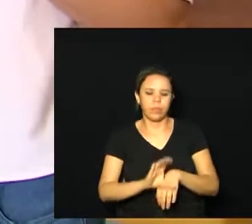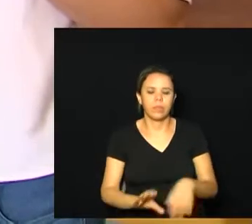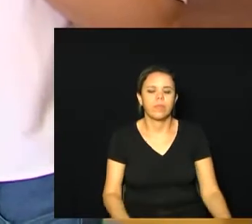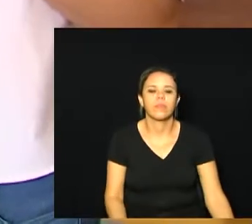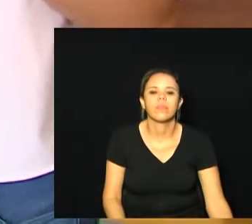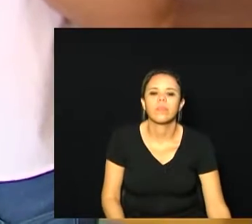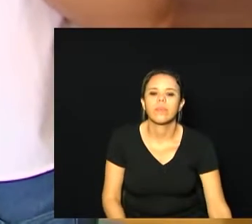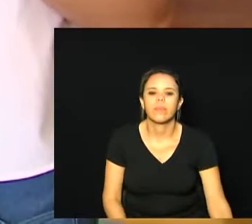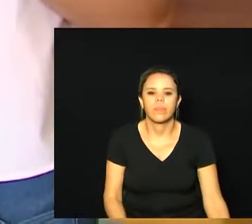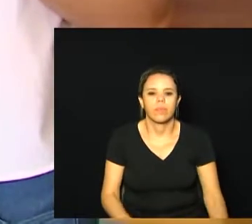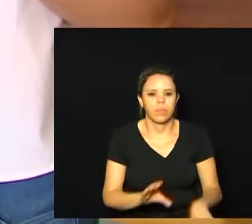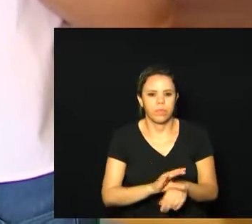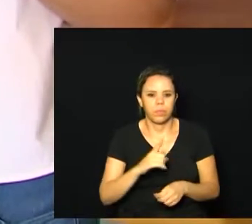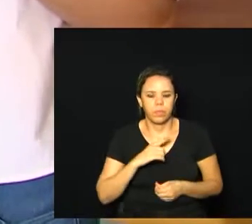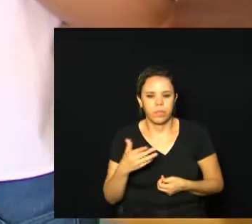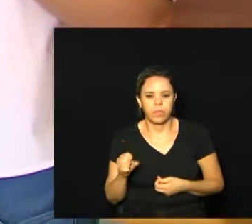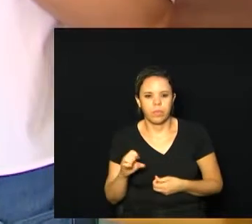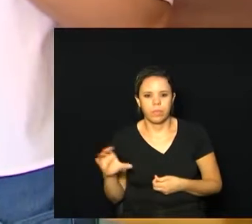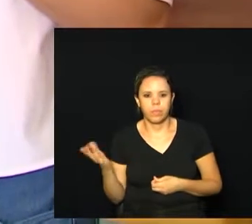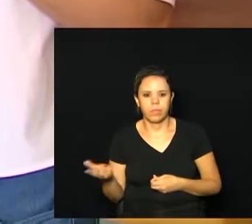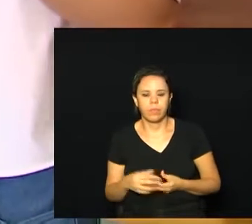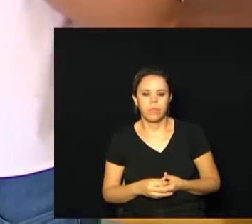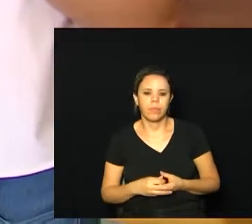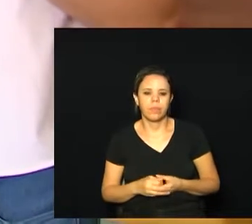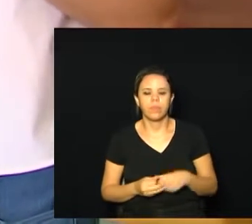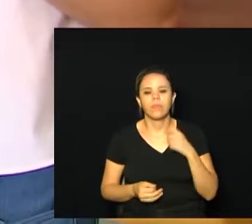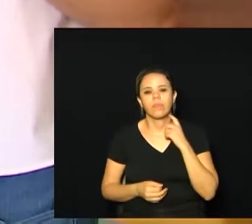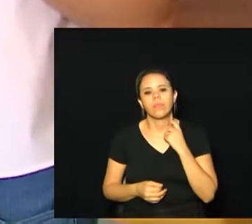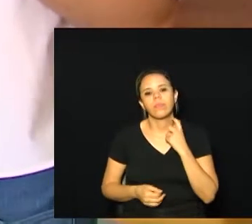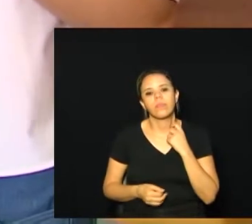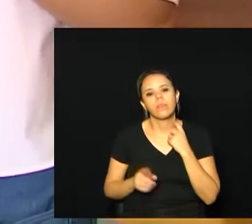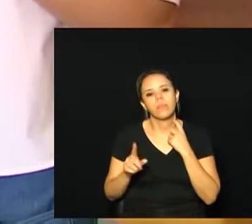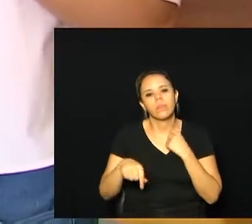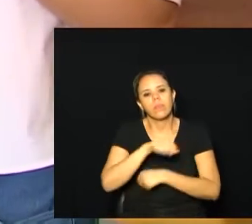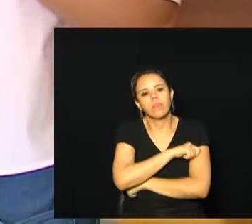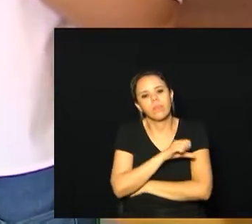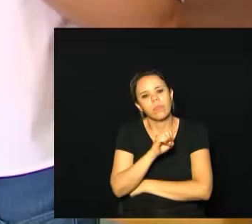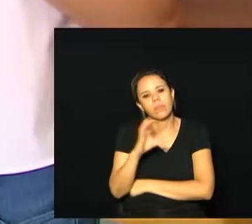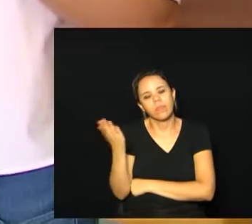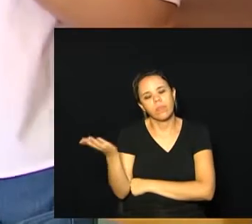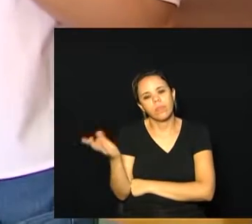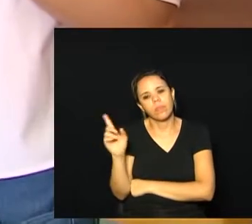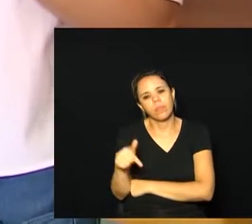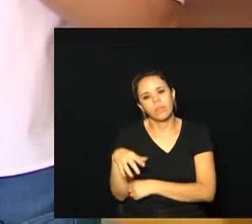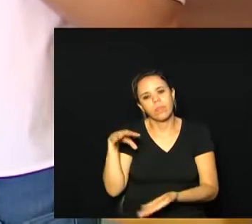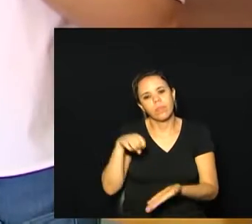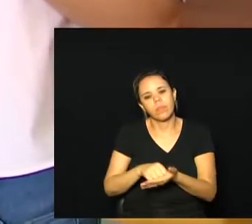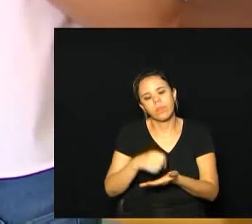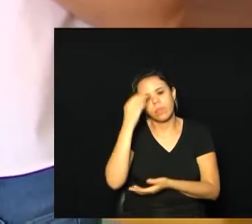dos diversos cursos que nós temos aqui no Senac. E a partir dele ser aluno do Senac, ele se